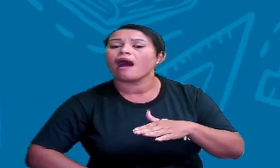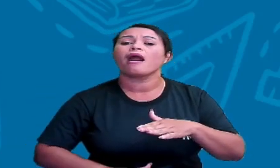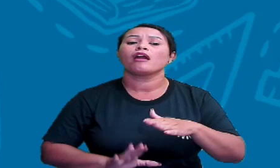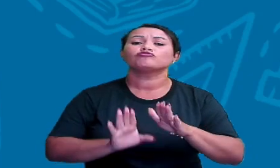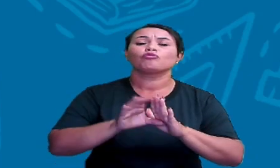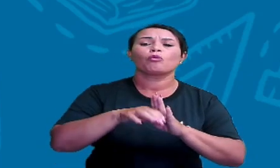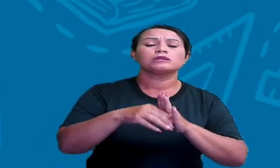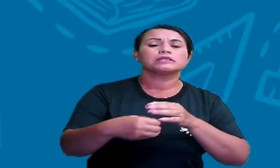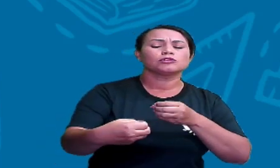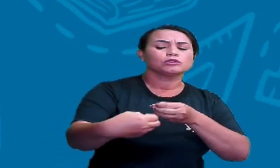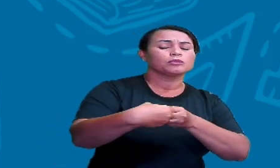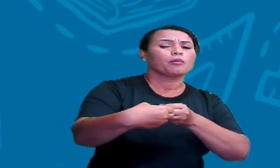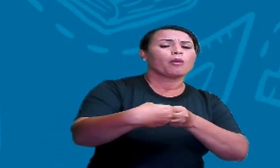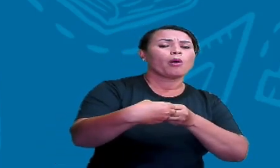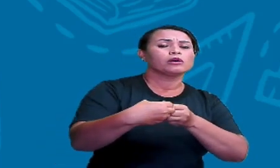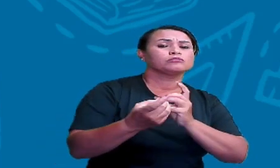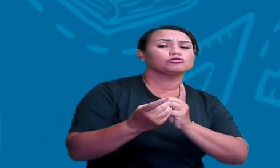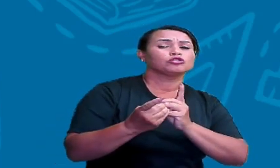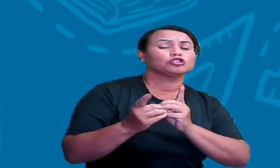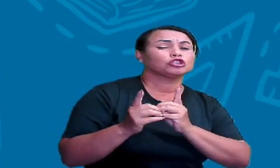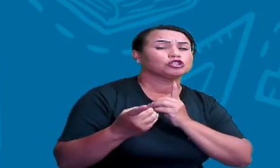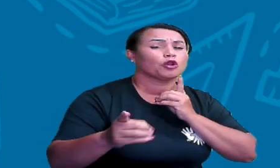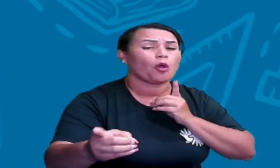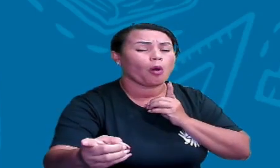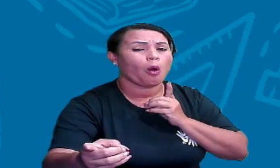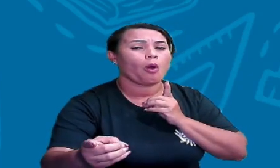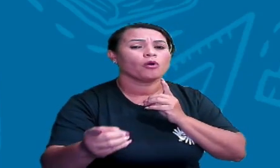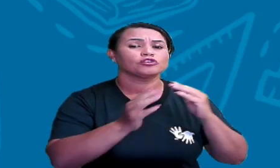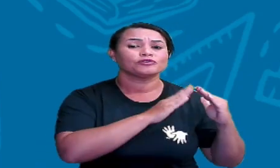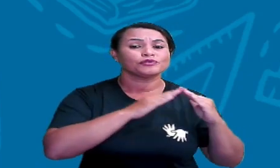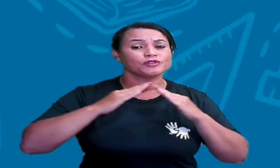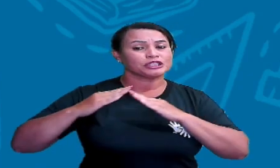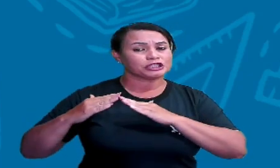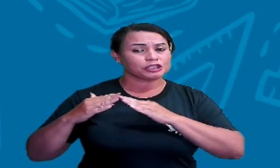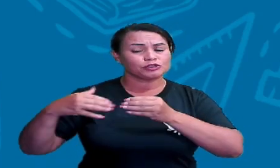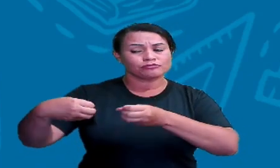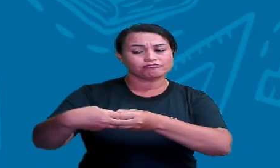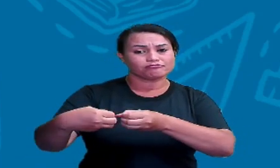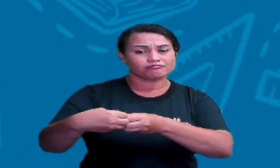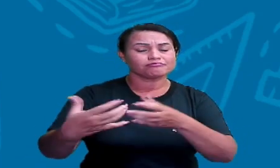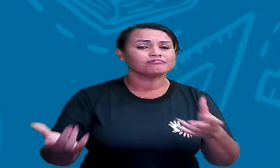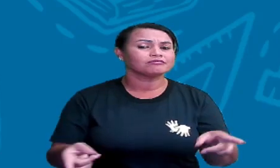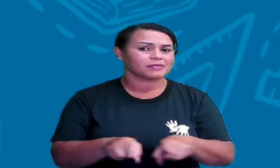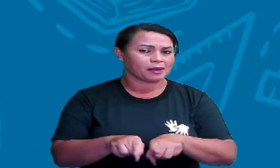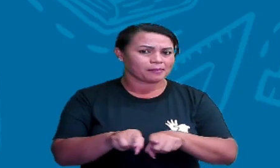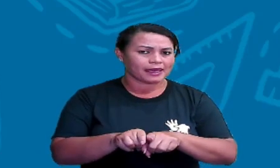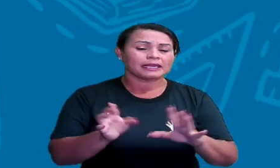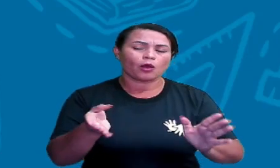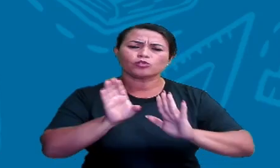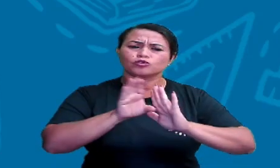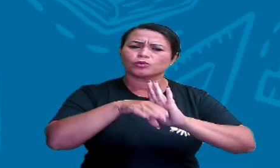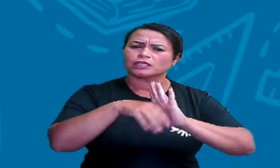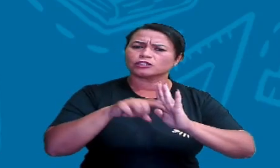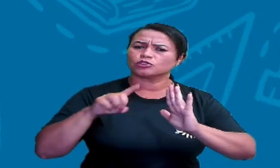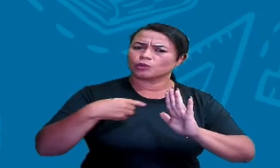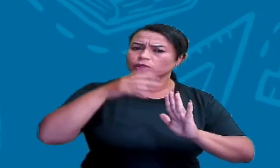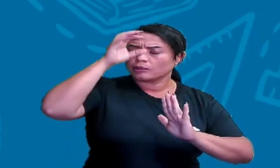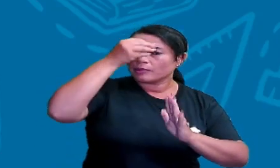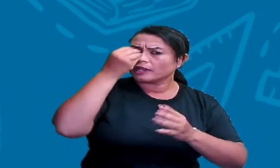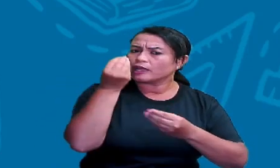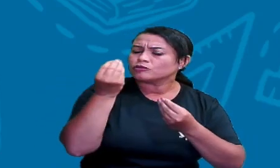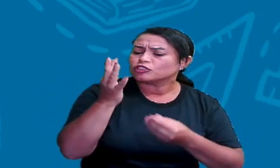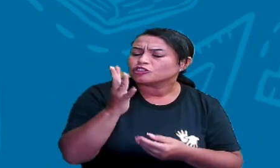de próximo, de longe, de vizinho, entendeu? Então, esses conceitos a gente aprende desde pequeno.